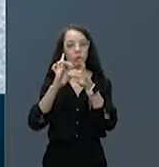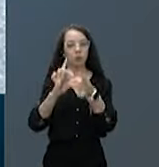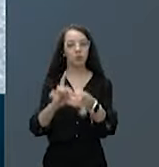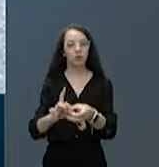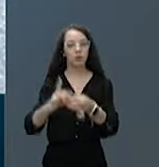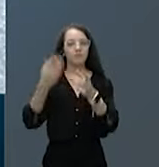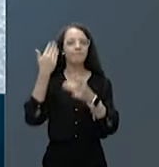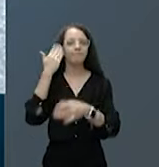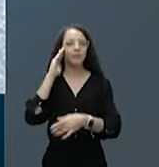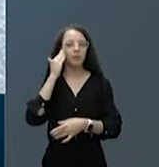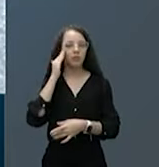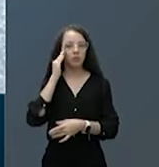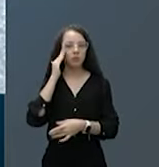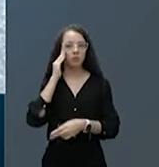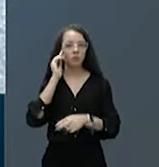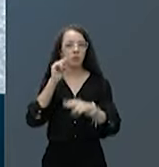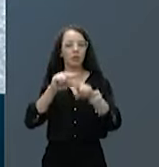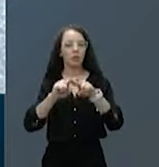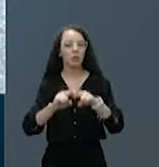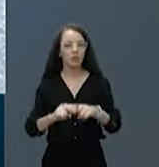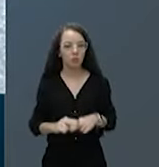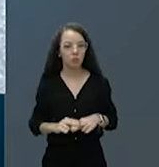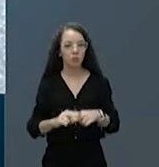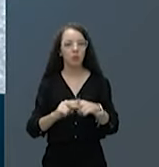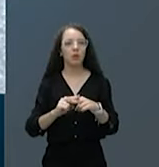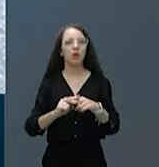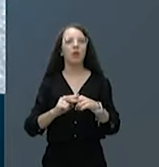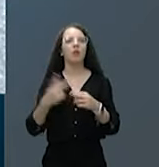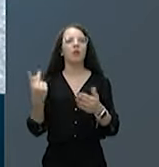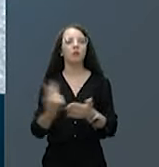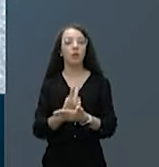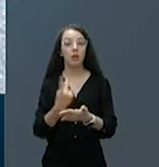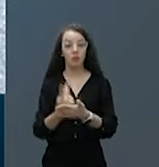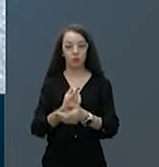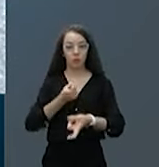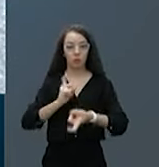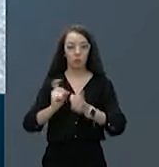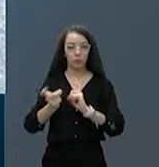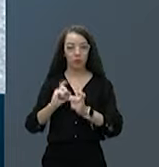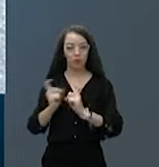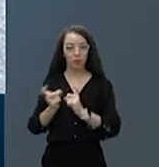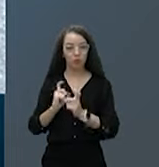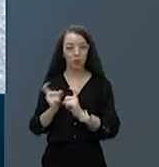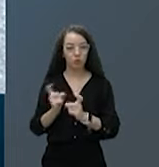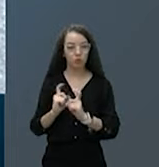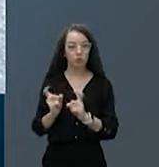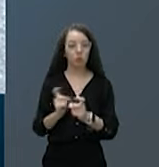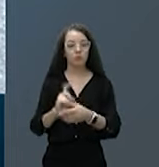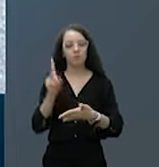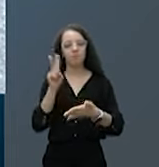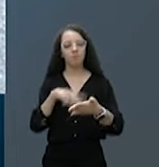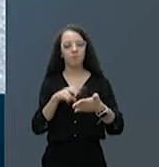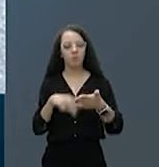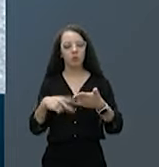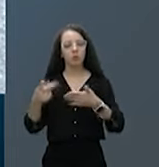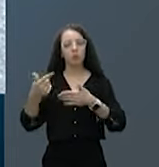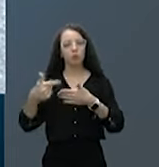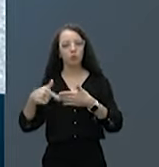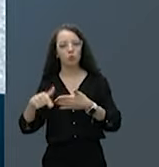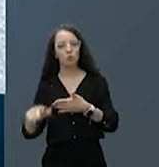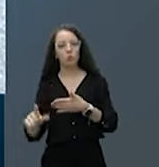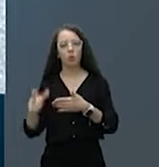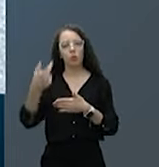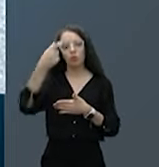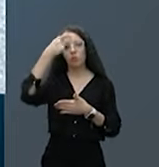sobre a improbidade administrativa com a releitura exarada